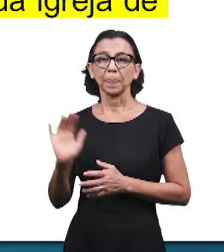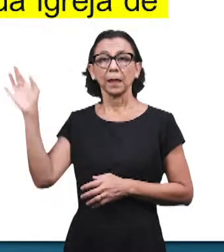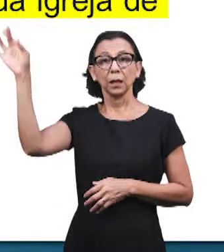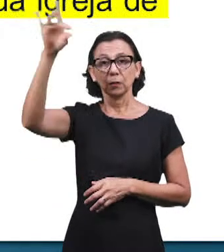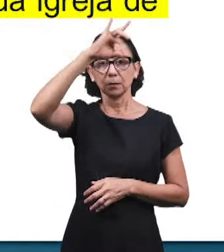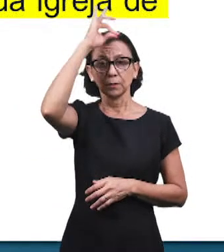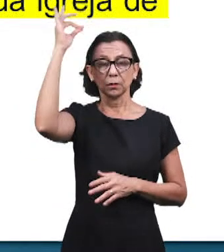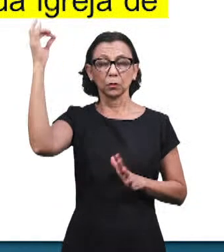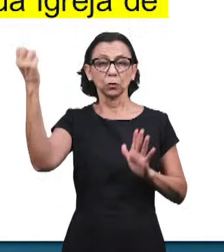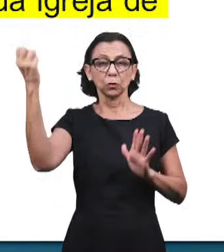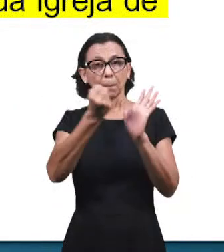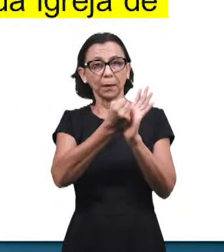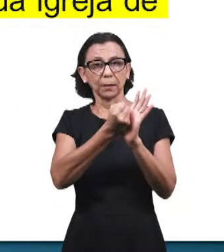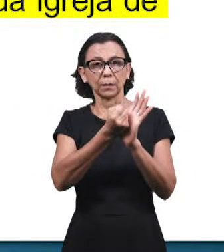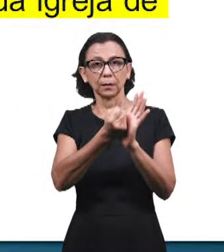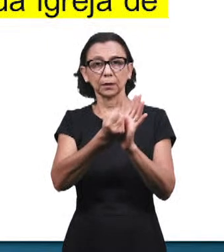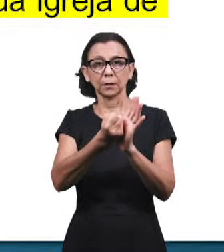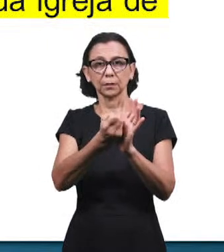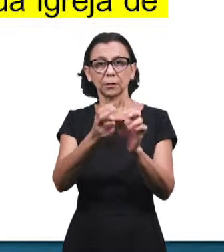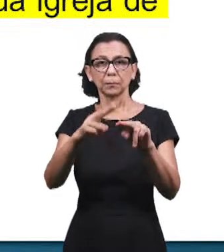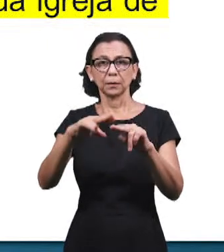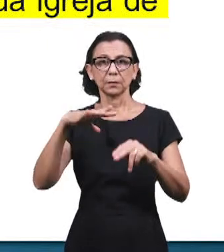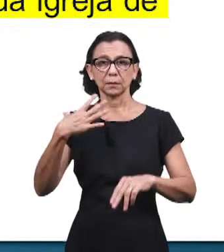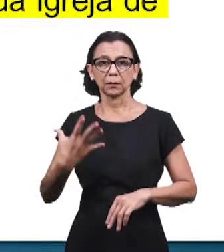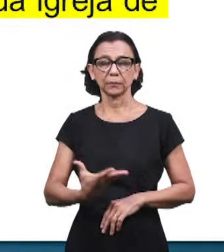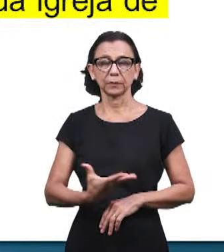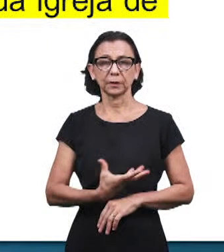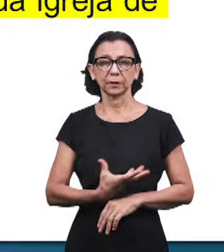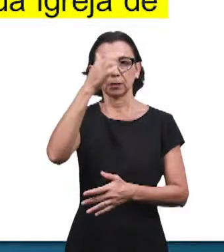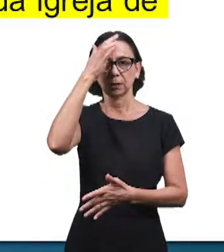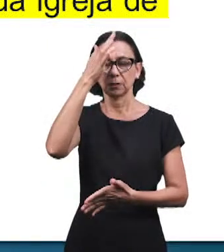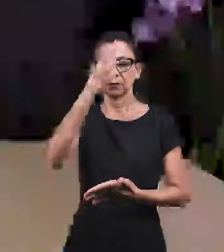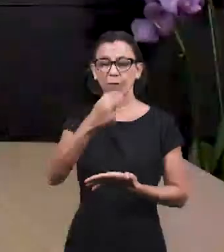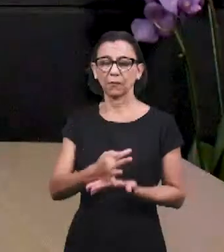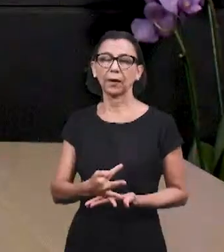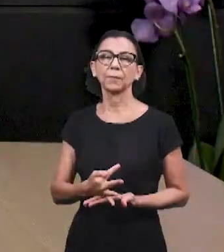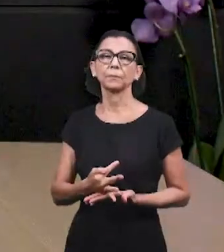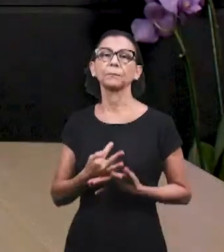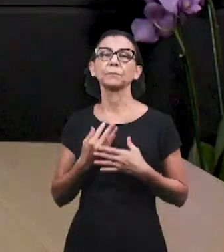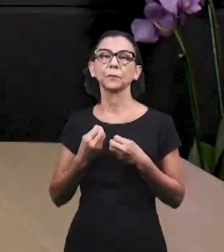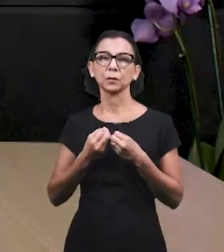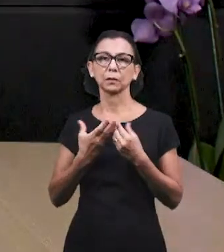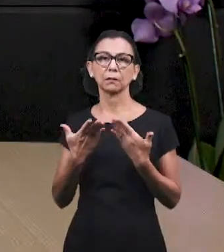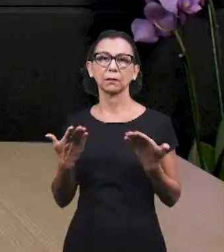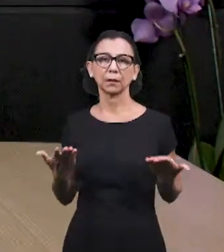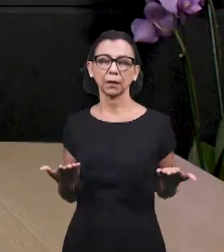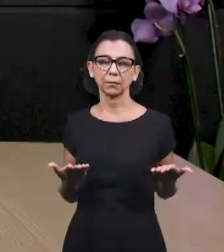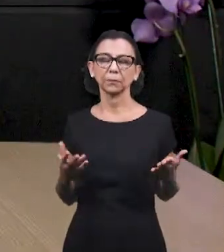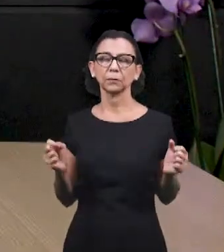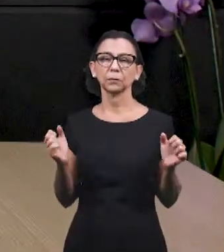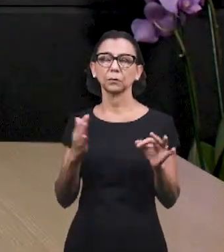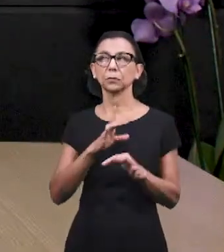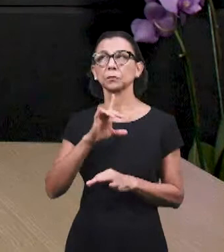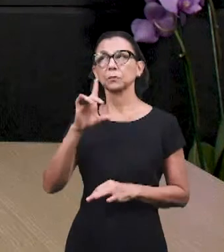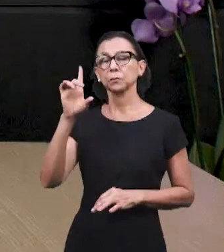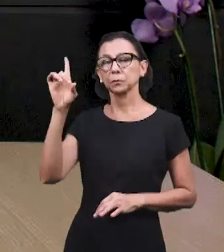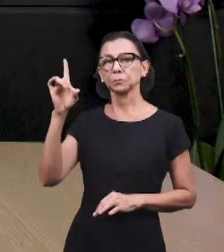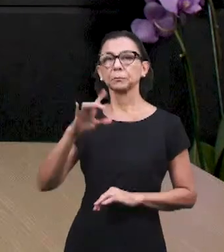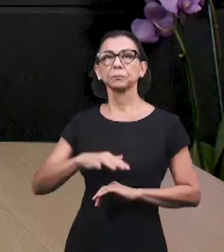e Ele nos concede a fé. Muito bem colocado pelo nosso irmão. Glória a Deus por essa